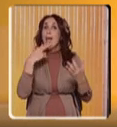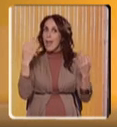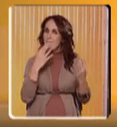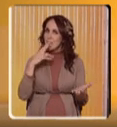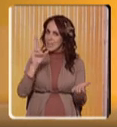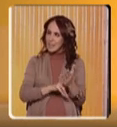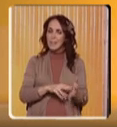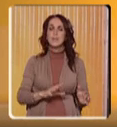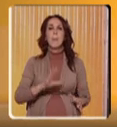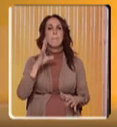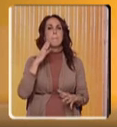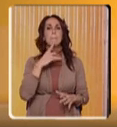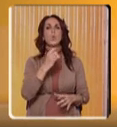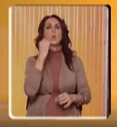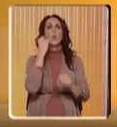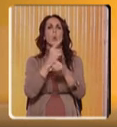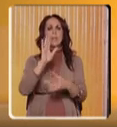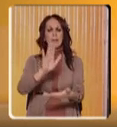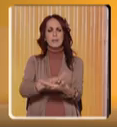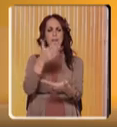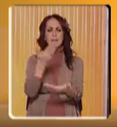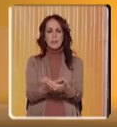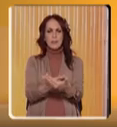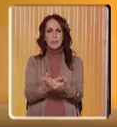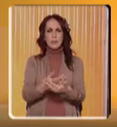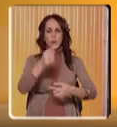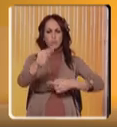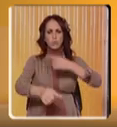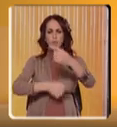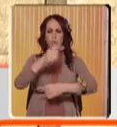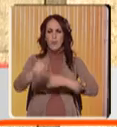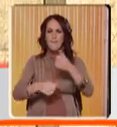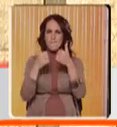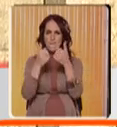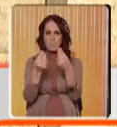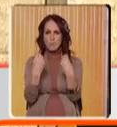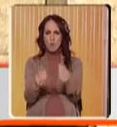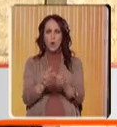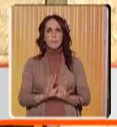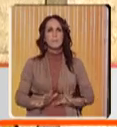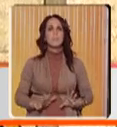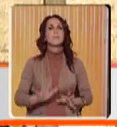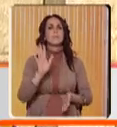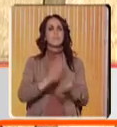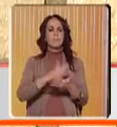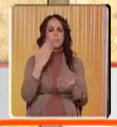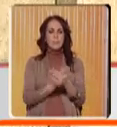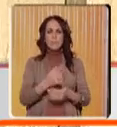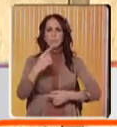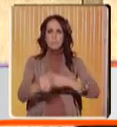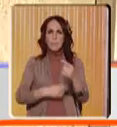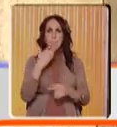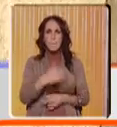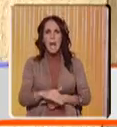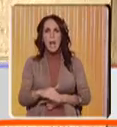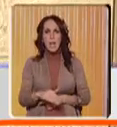já para a outra questão, que tem a ver com os grelhados, os churrascos. Coisa boa. É bom. Os grelhados de churrasco fazem mal?